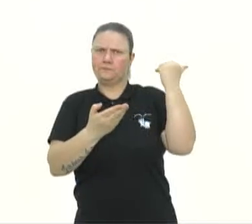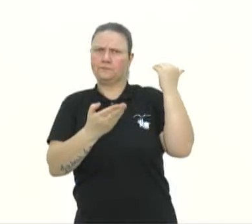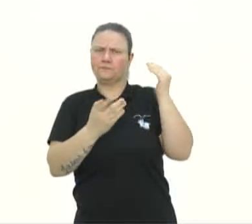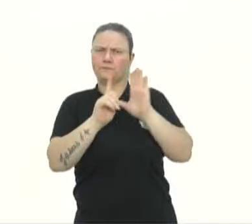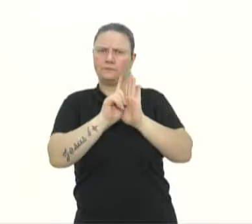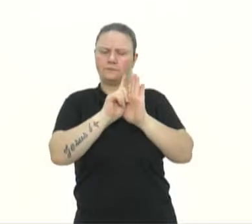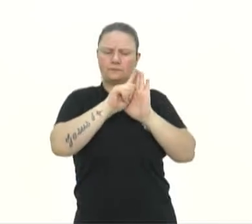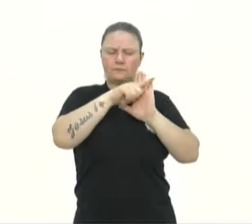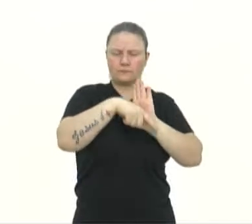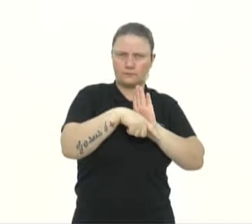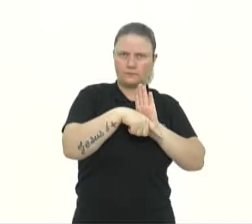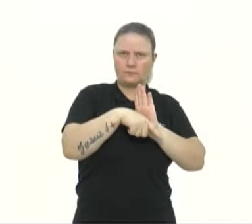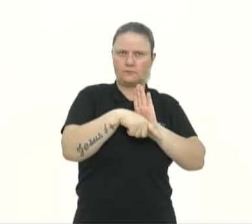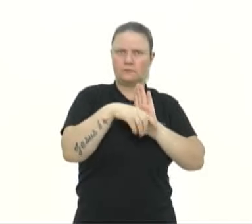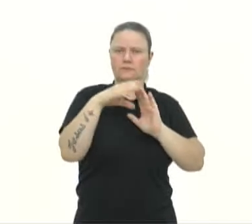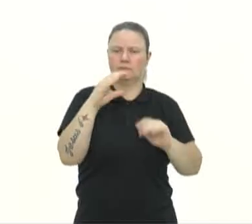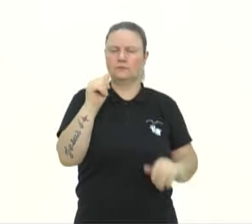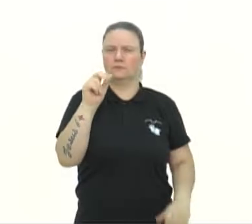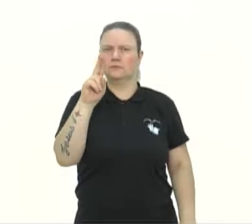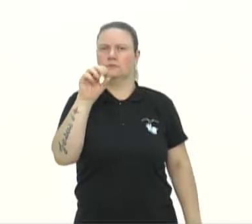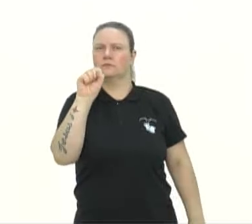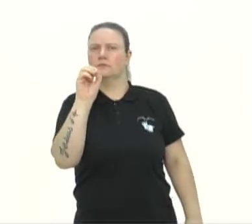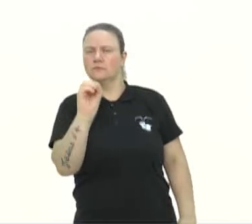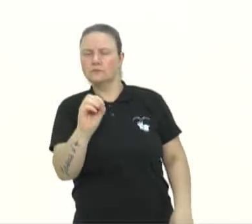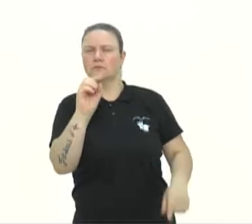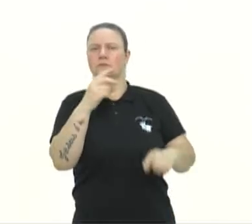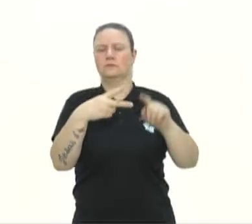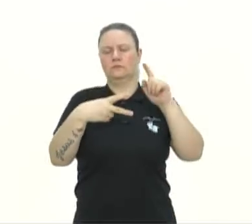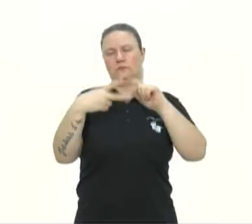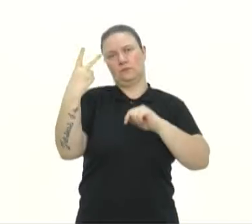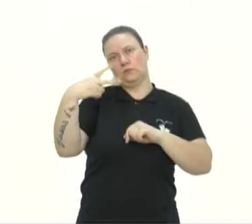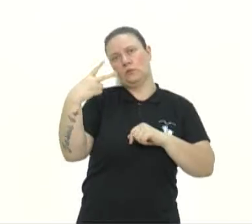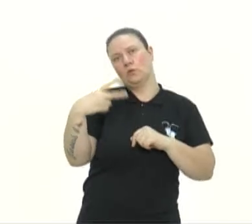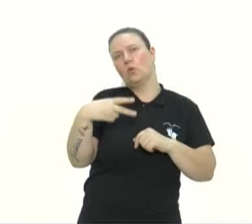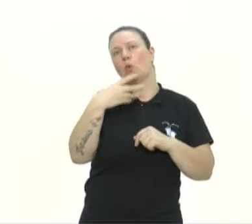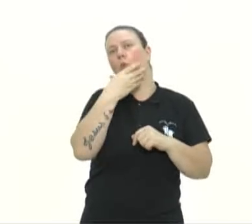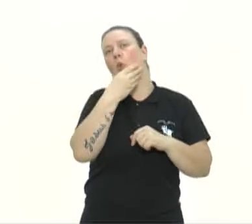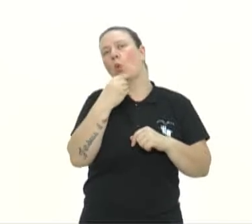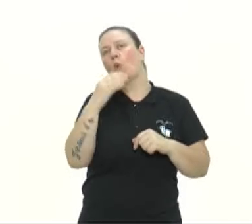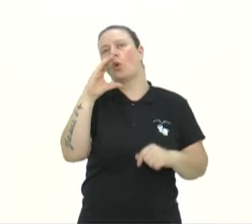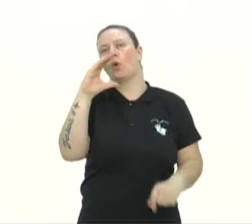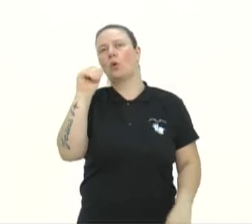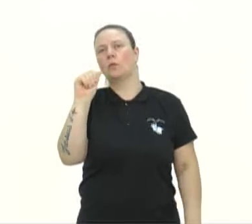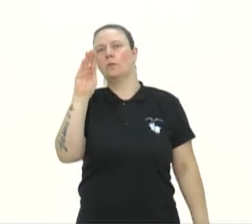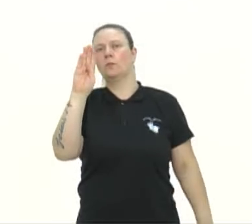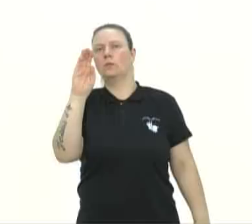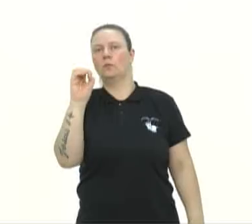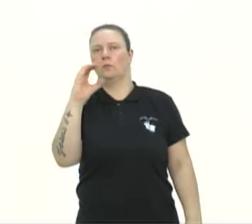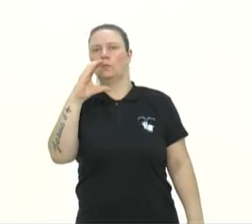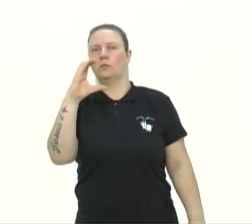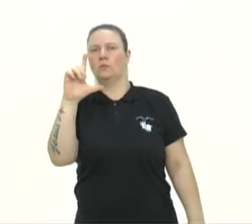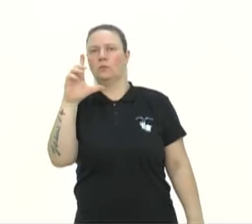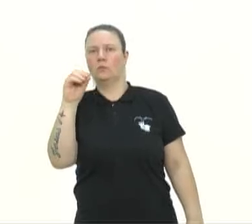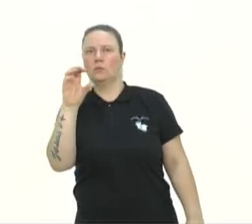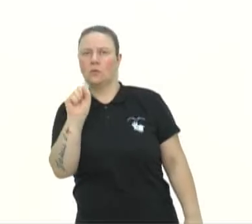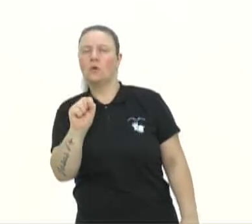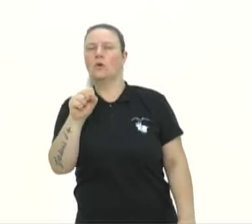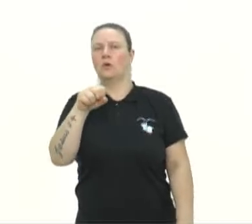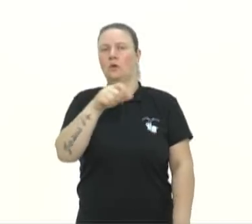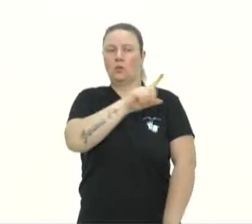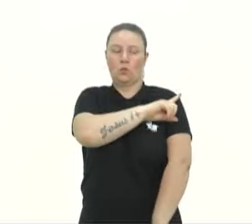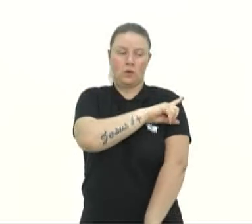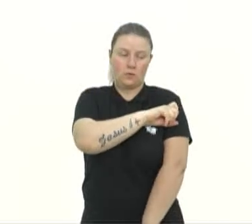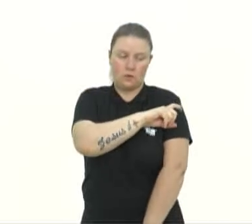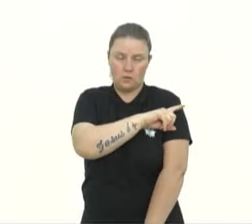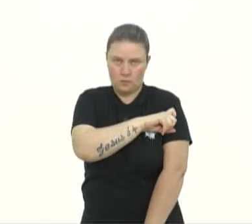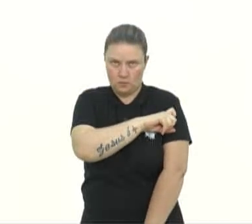gênero textual causo com o título Dois Caboclos na Enfermaria, certo? Então